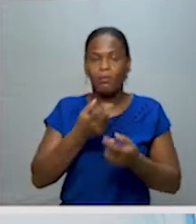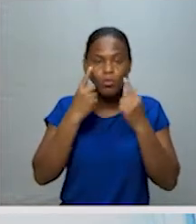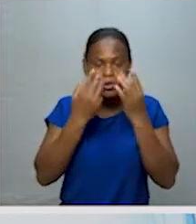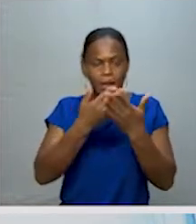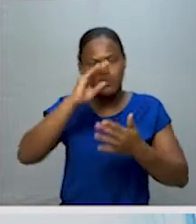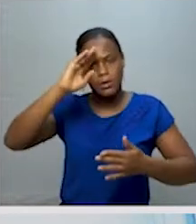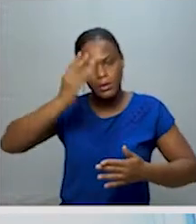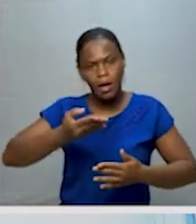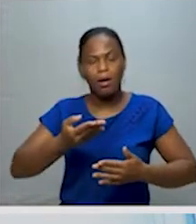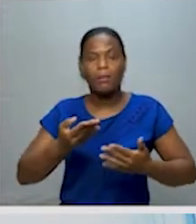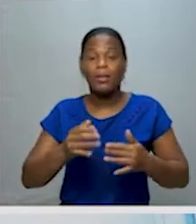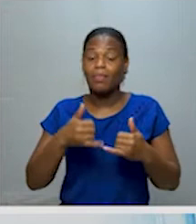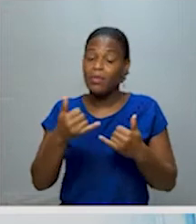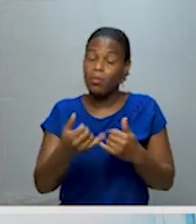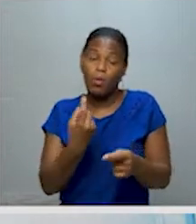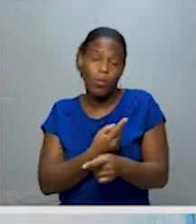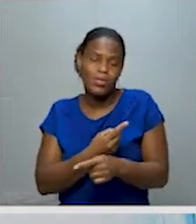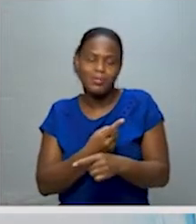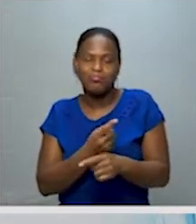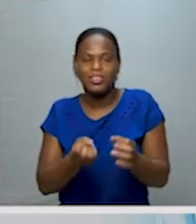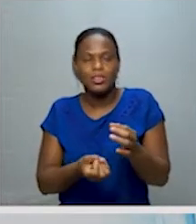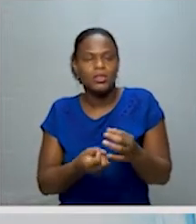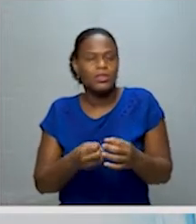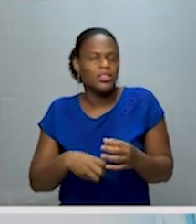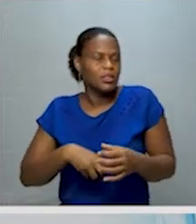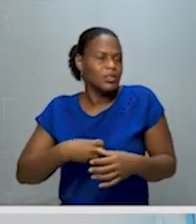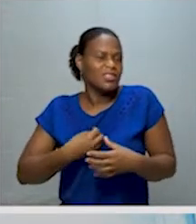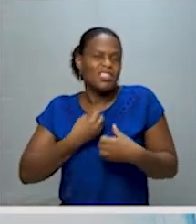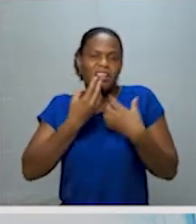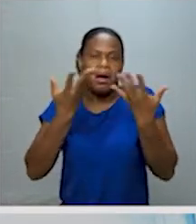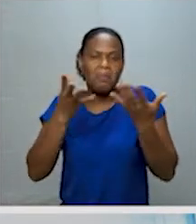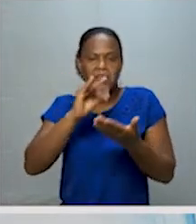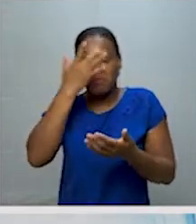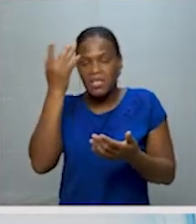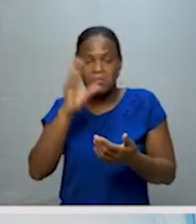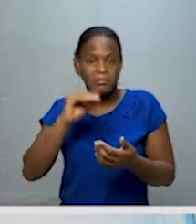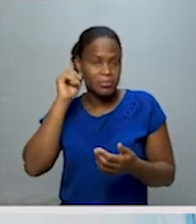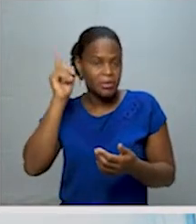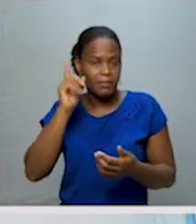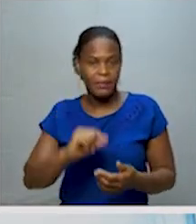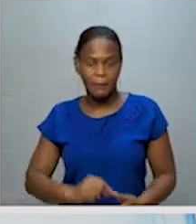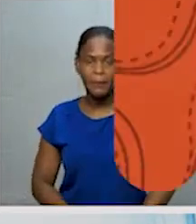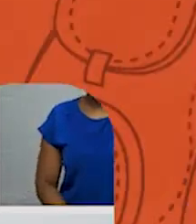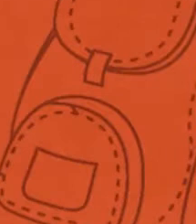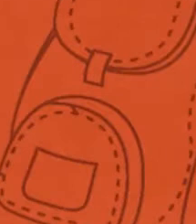sabem. E a partir daí, a coisa flui e será mais fácil e mais importante. Tá bom?